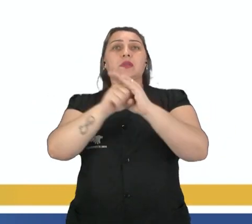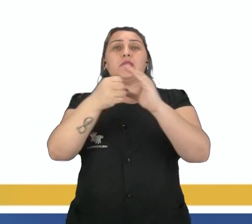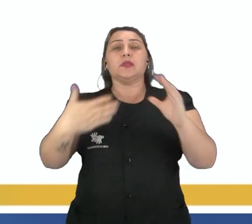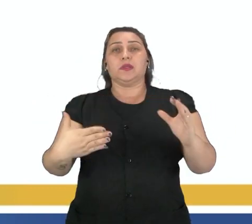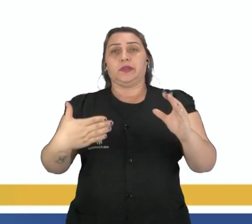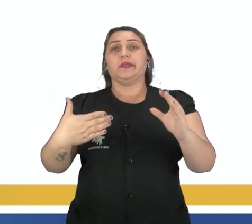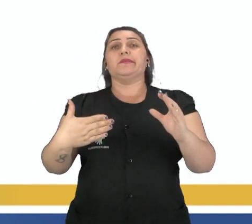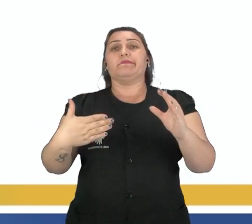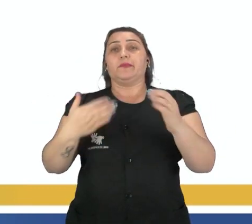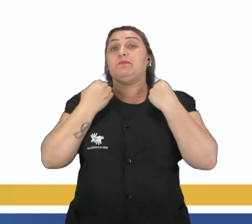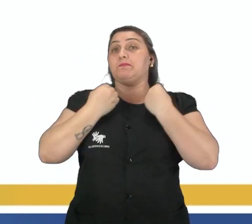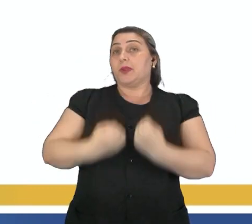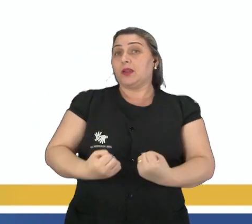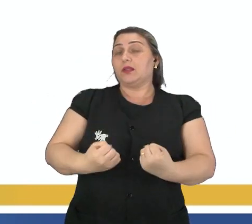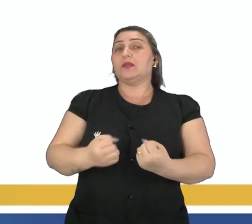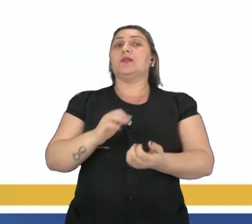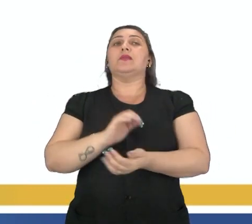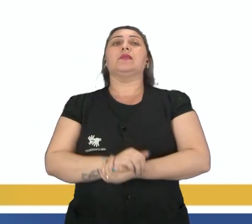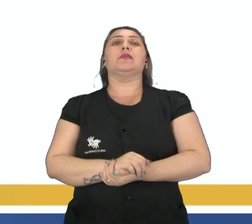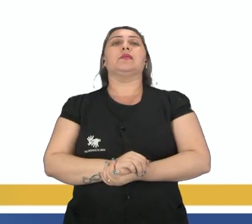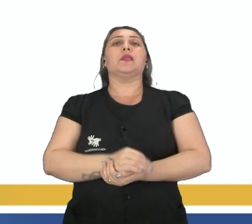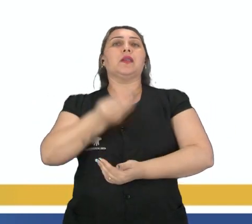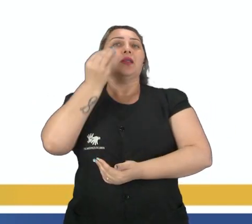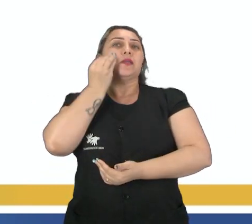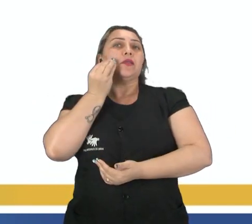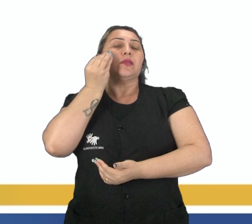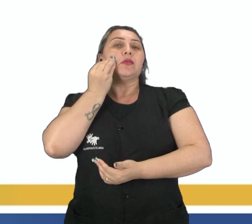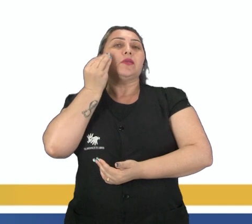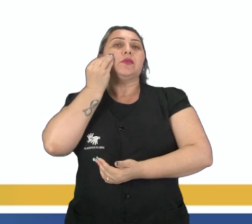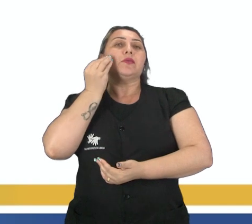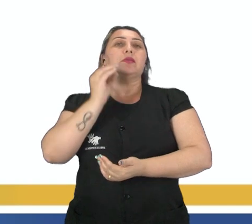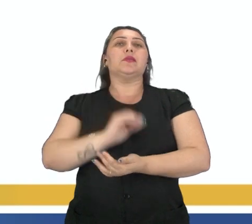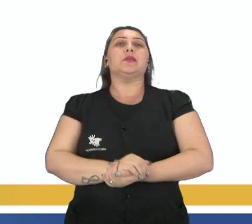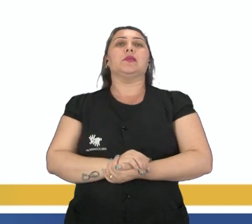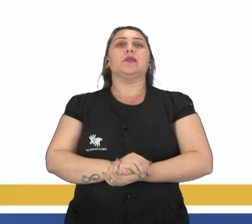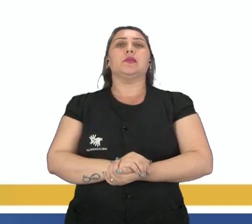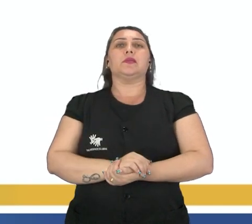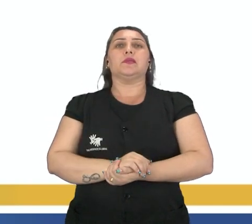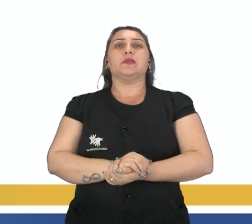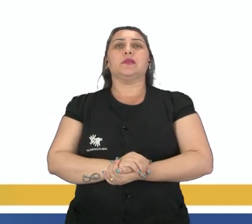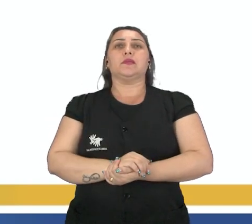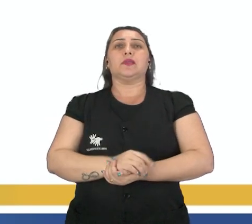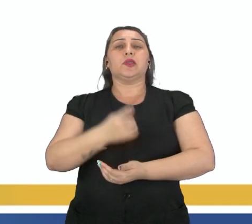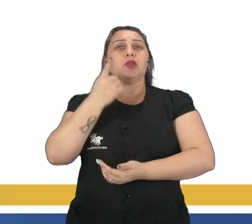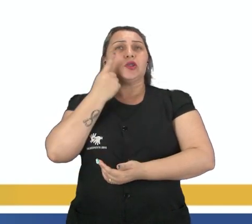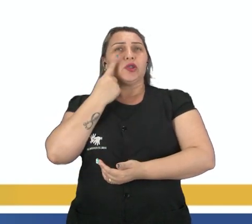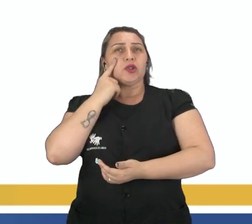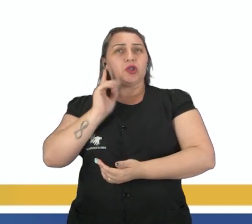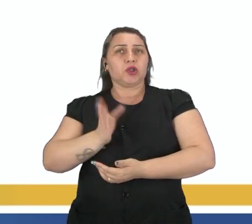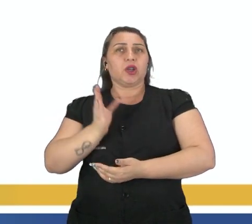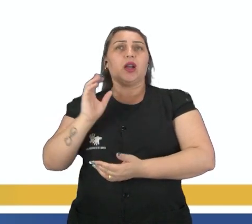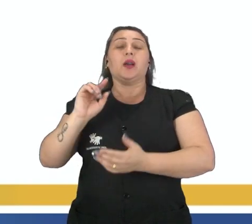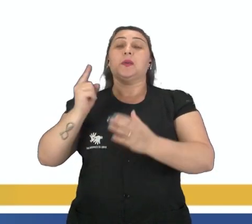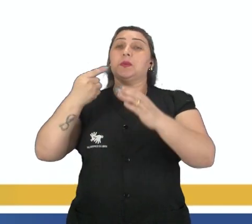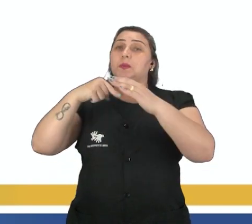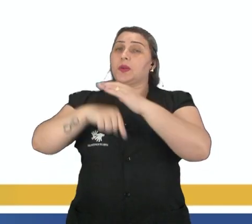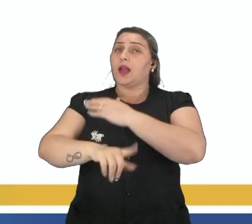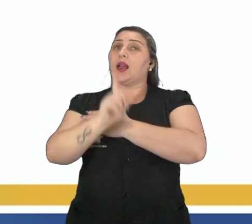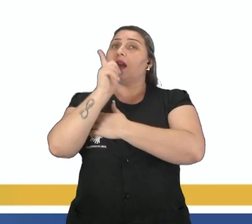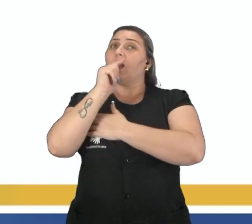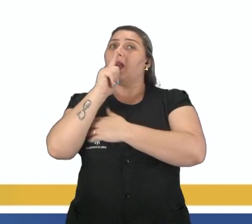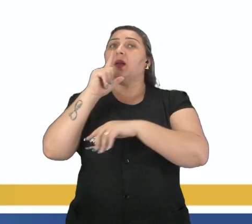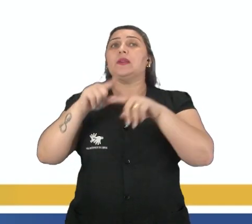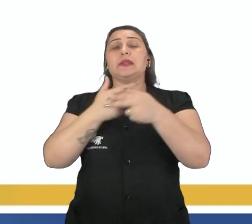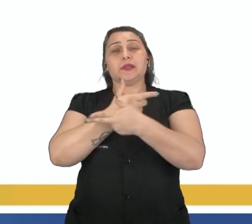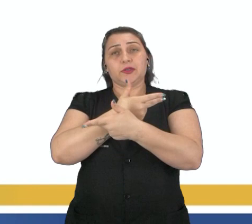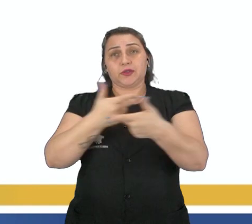de densidade. Então, vocês vão fazer a experiência aí afunda ou boia. Você já observou que quando inserido em água, os objetos